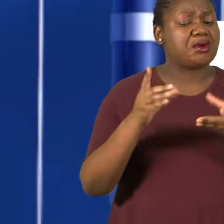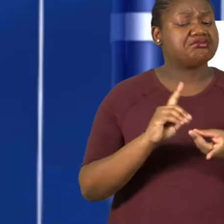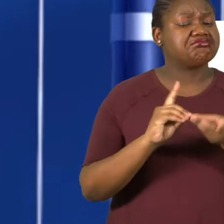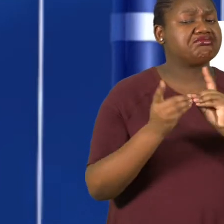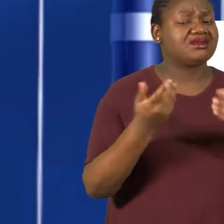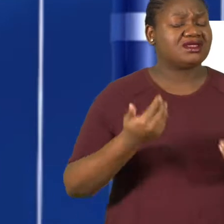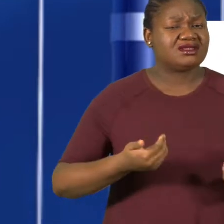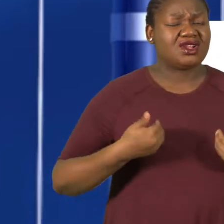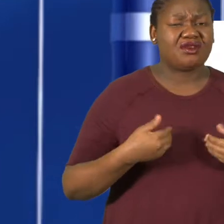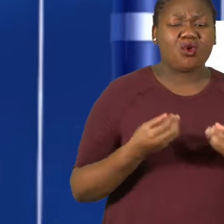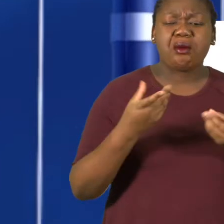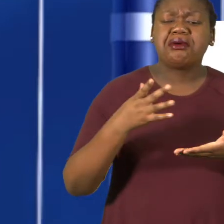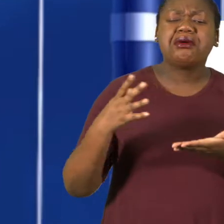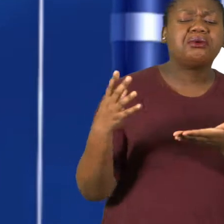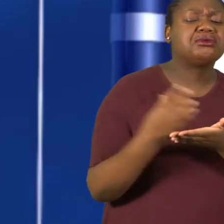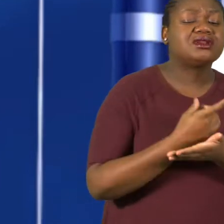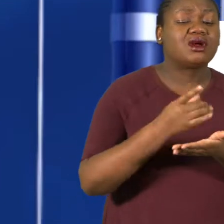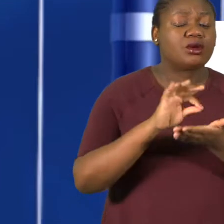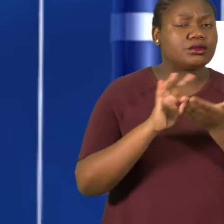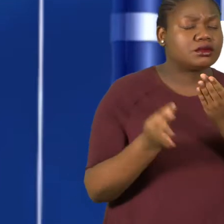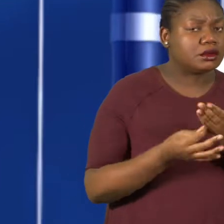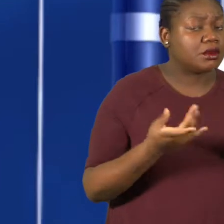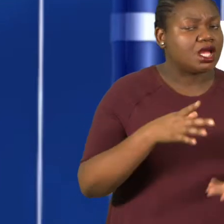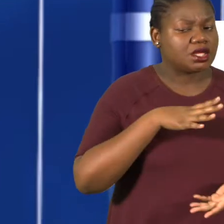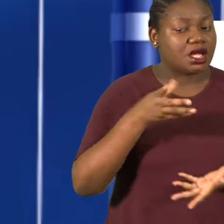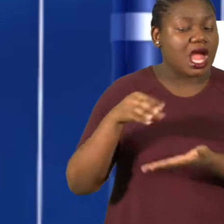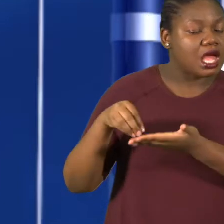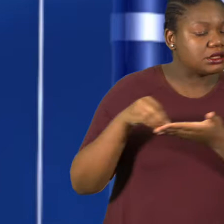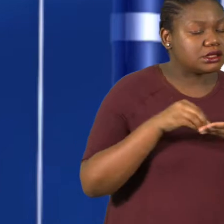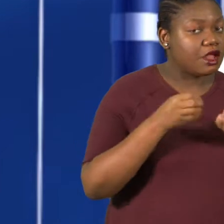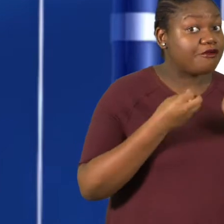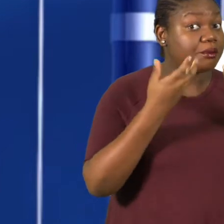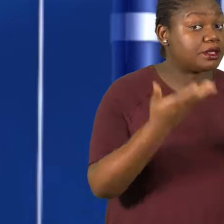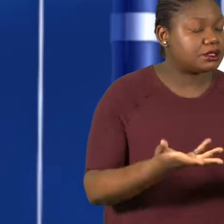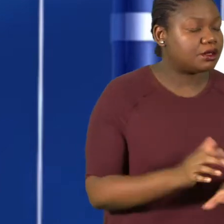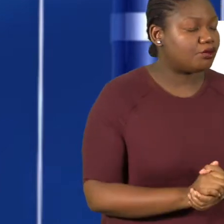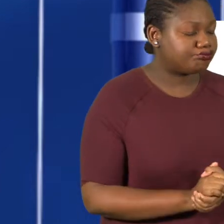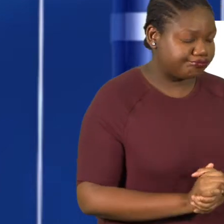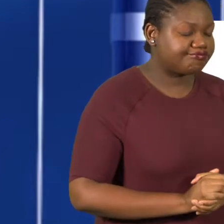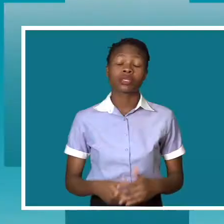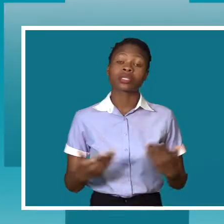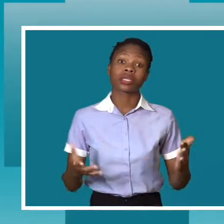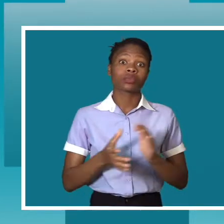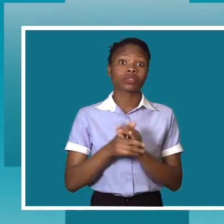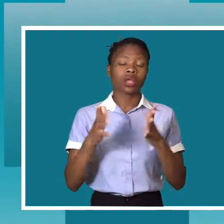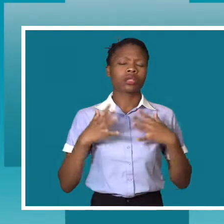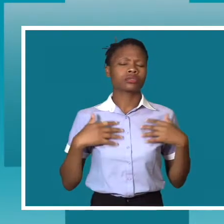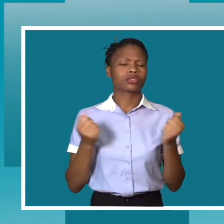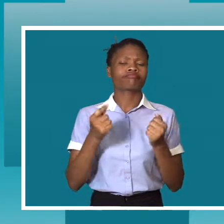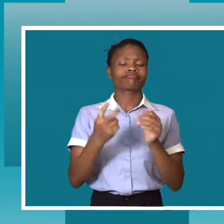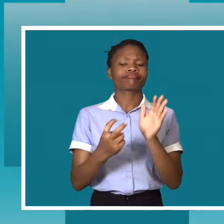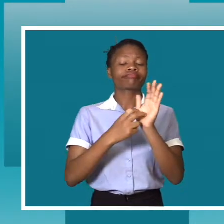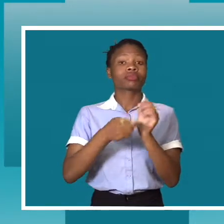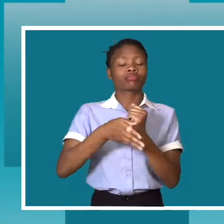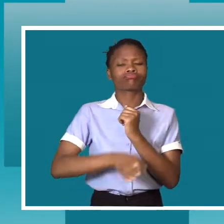grupo de jovens e adolescentes pertencentes à MUDEFA consegue garantir que esta camada tenha acesso a estas informações. Saúde